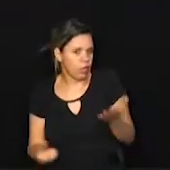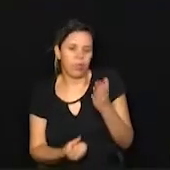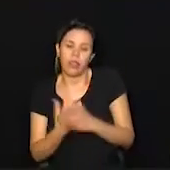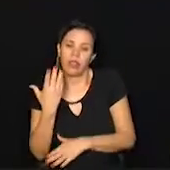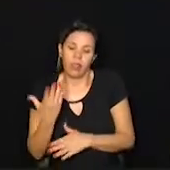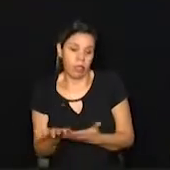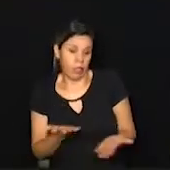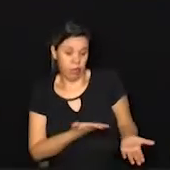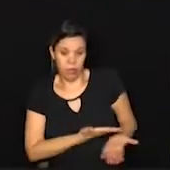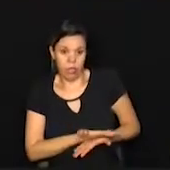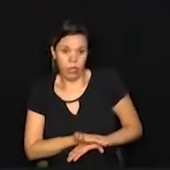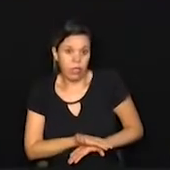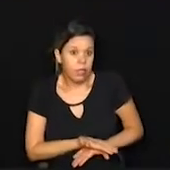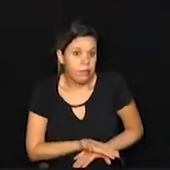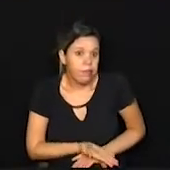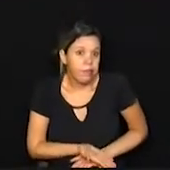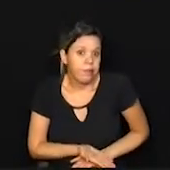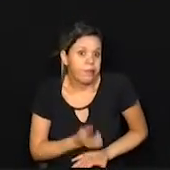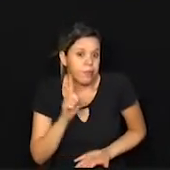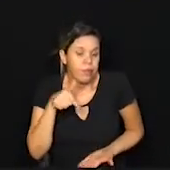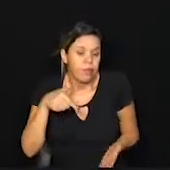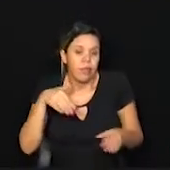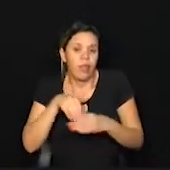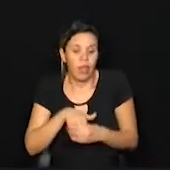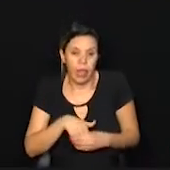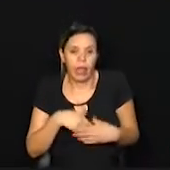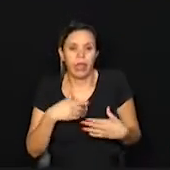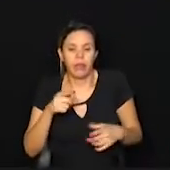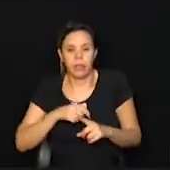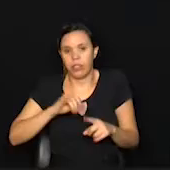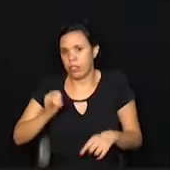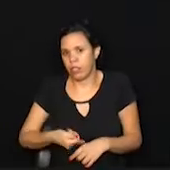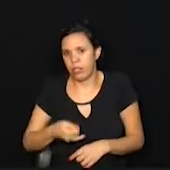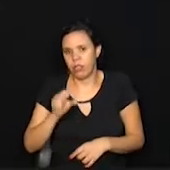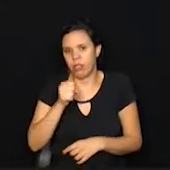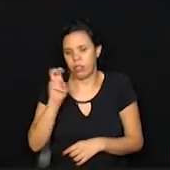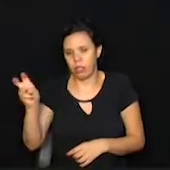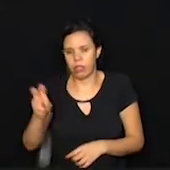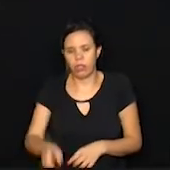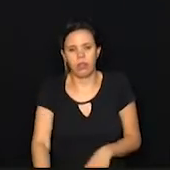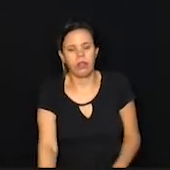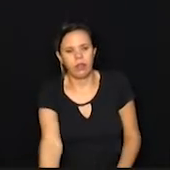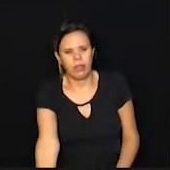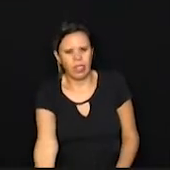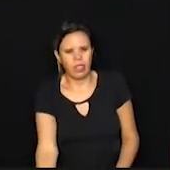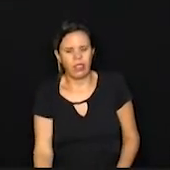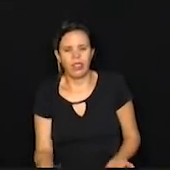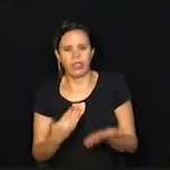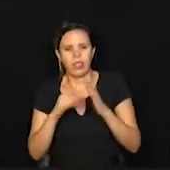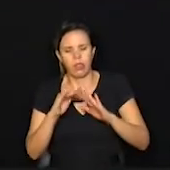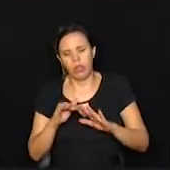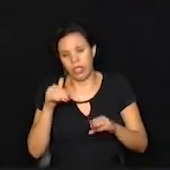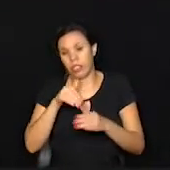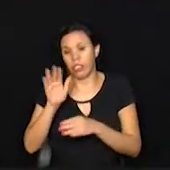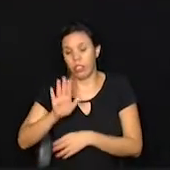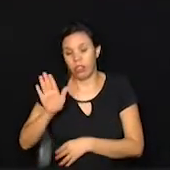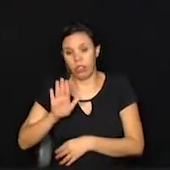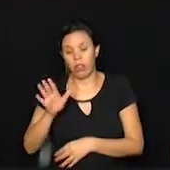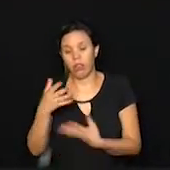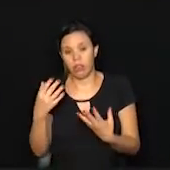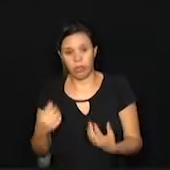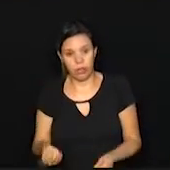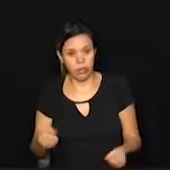com Tancredo o Tancredo eleito como eu falei em janeiro de 85 no colégio eleitoral ele tinha que tomar